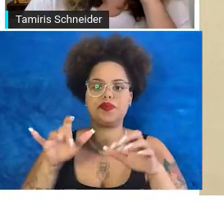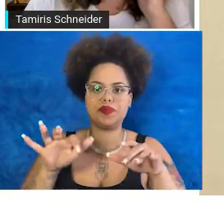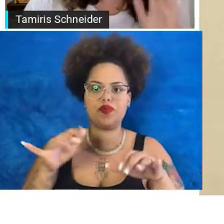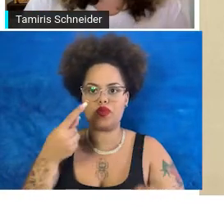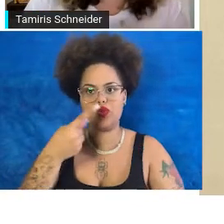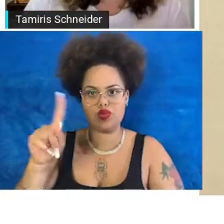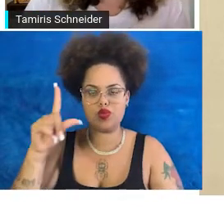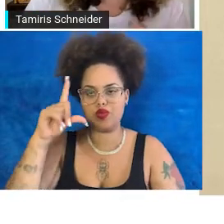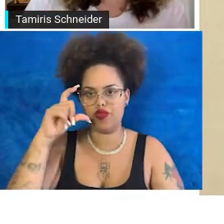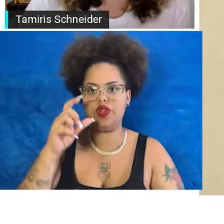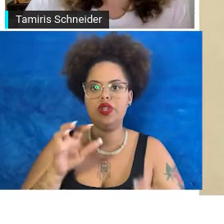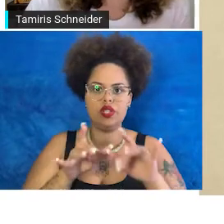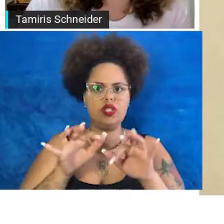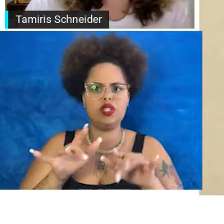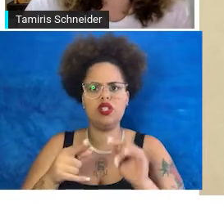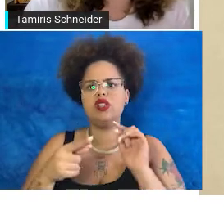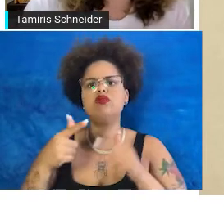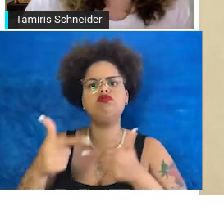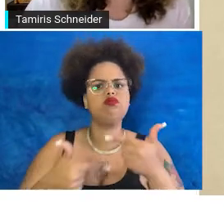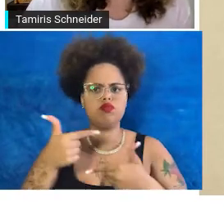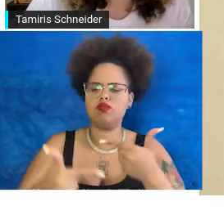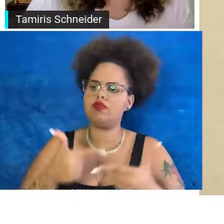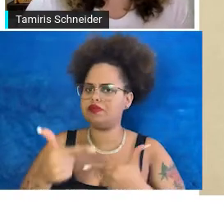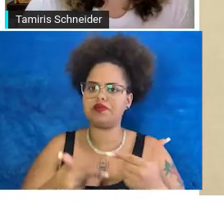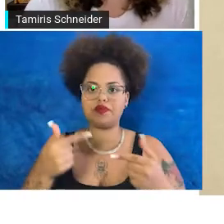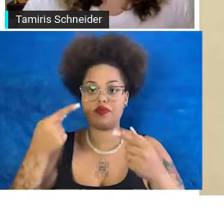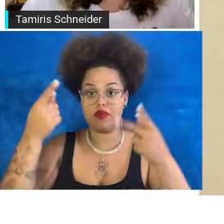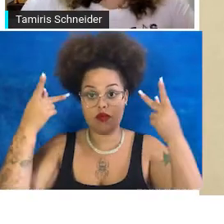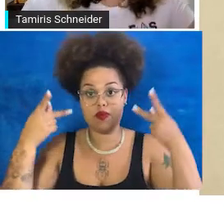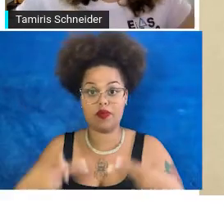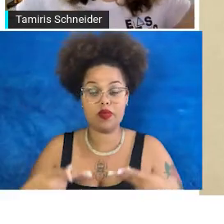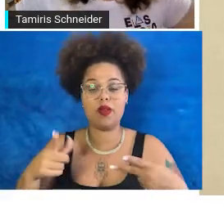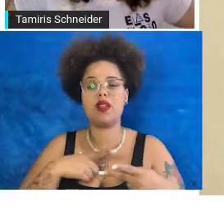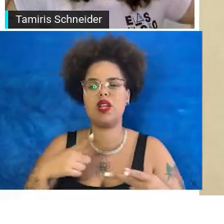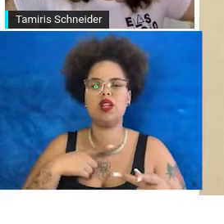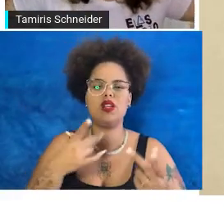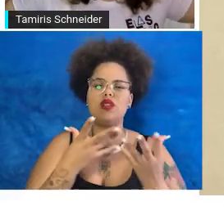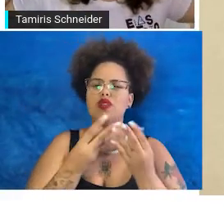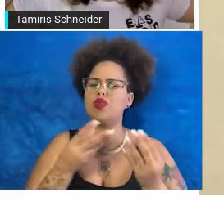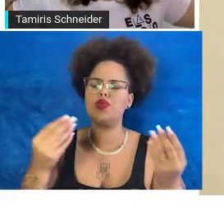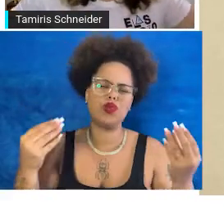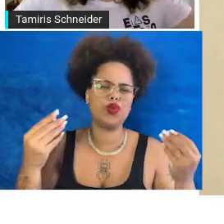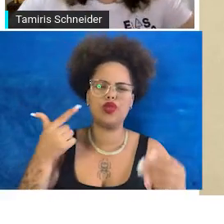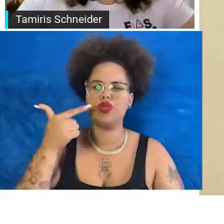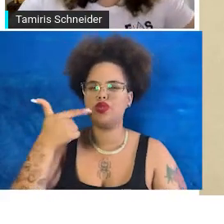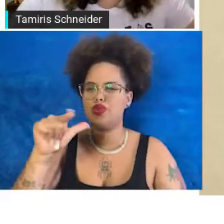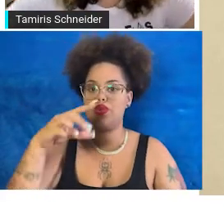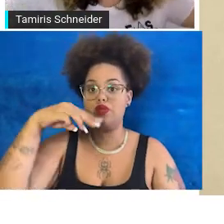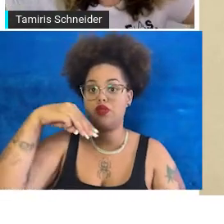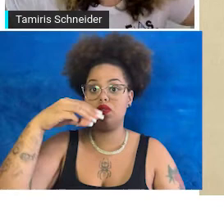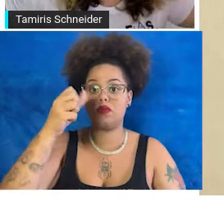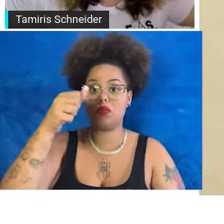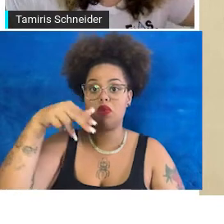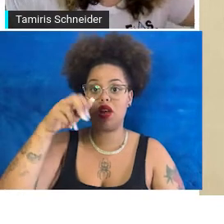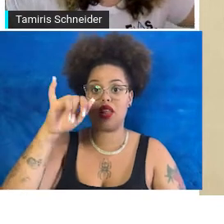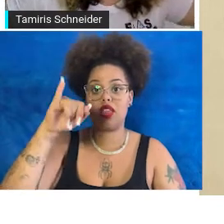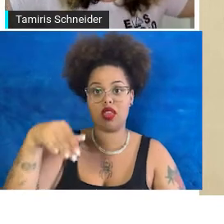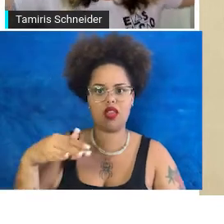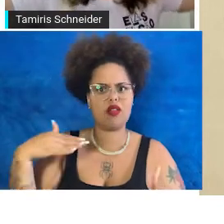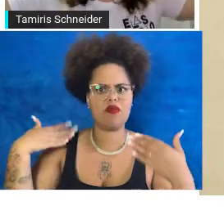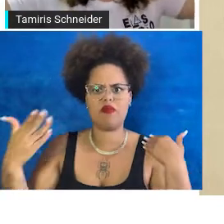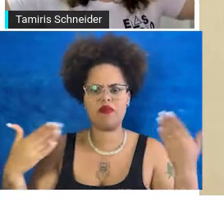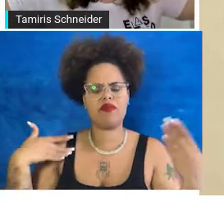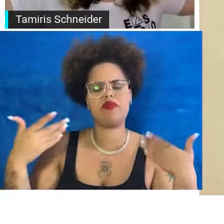foto, quando ela está digitando e produzindo um personagem, tem um monte de outros manequins em volta que demonstra isso. A gente